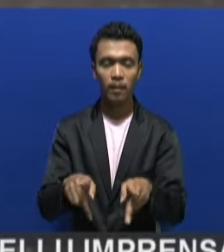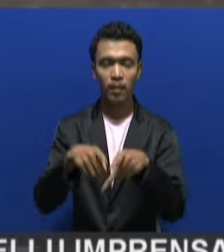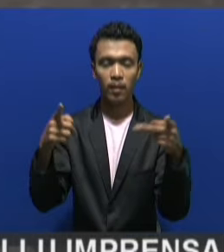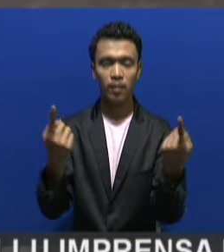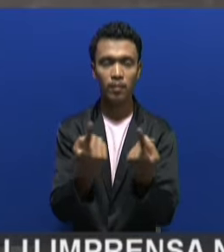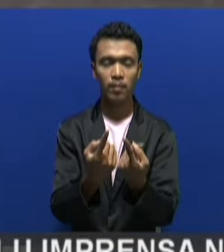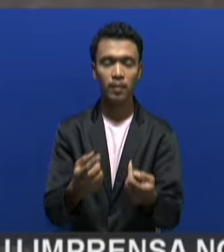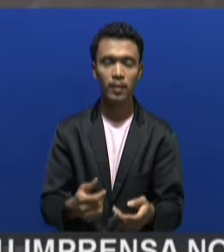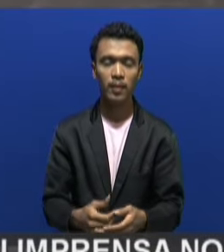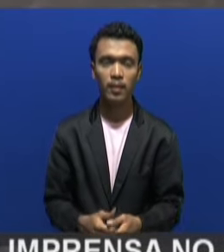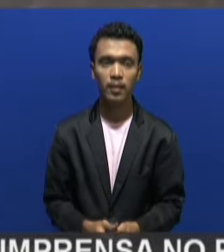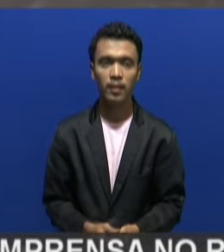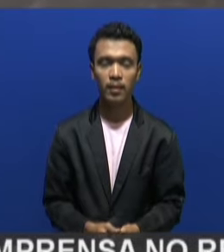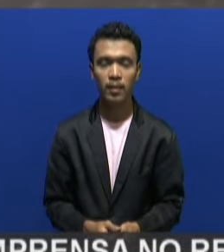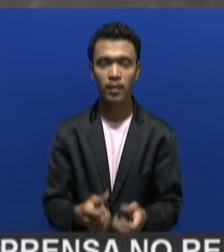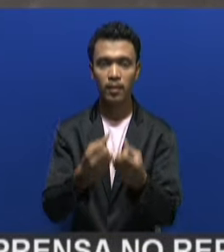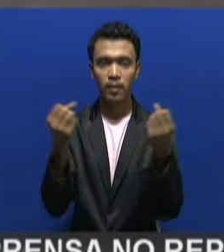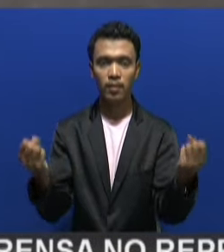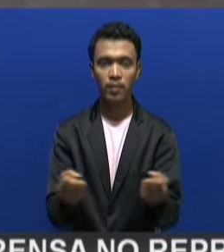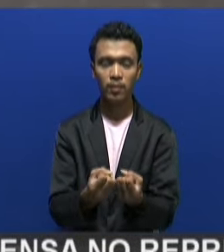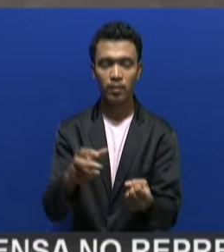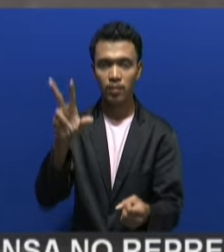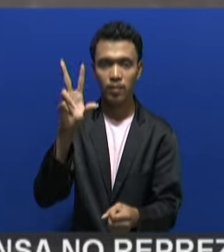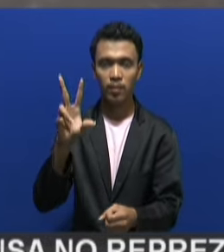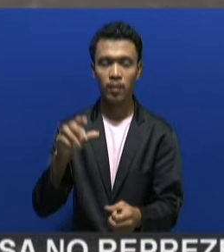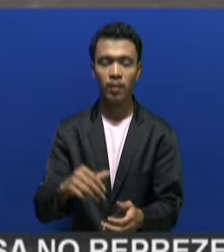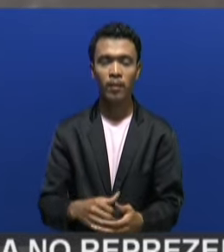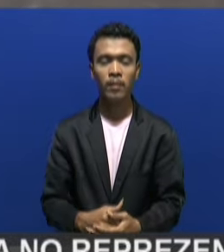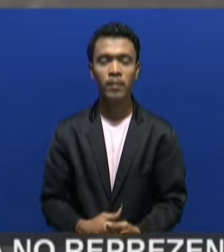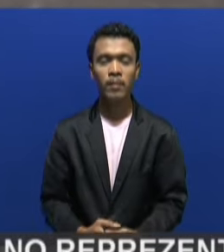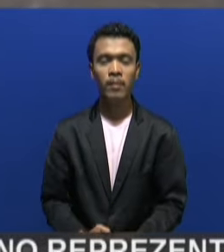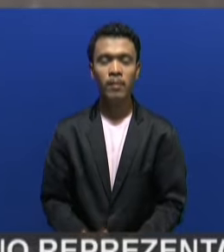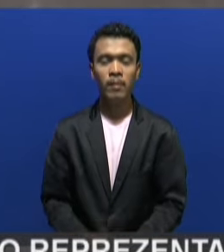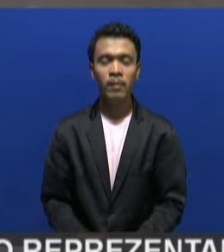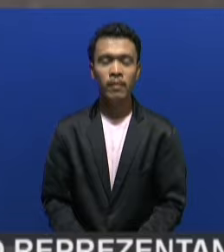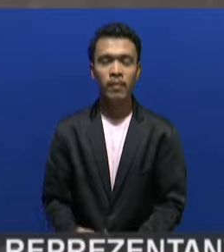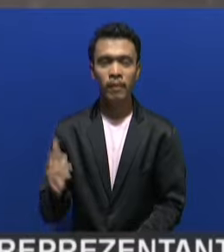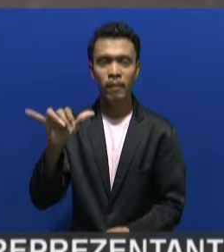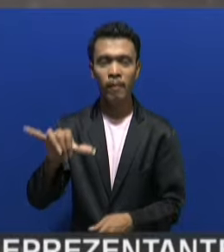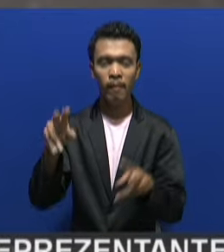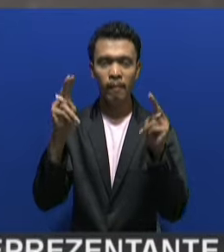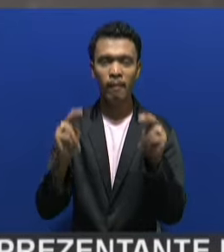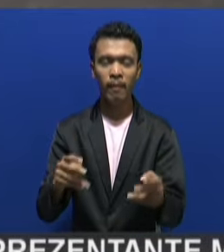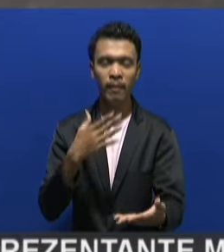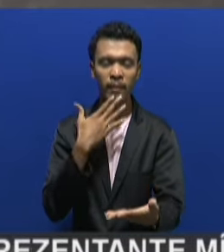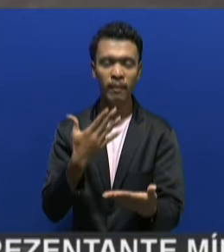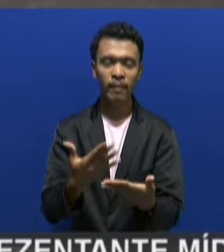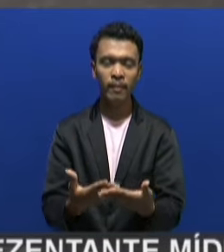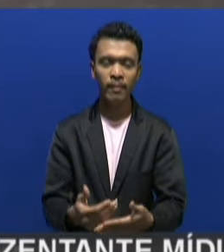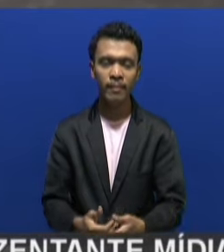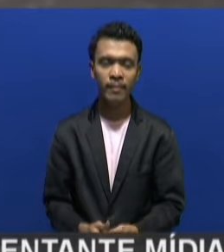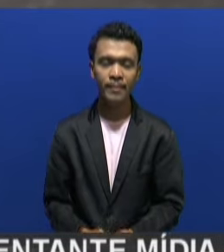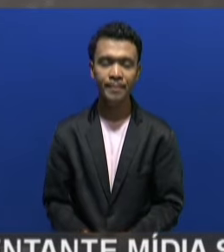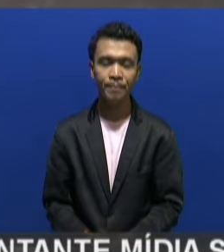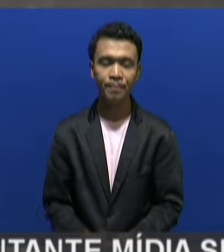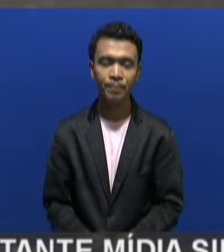importante tema de toda a comunidade, sobre todo, o nosso passaporte, deve precisar de qualidade. Não precisa de qualidade,